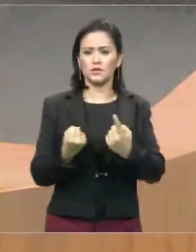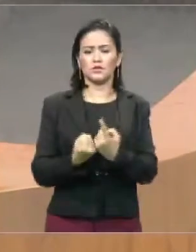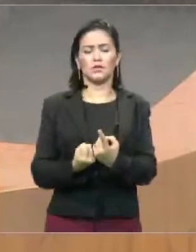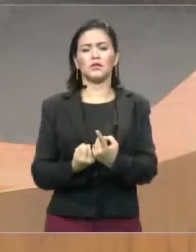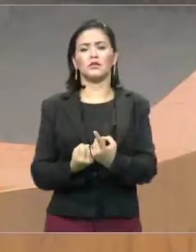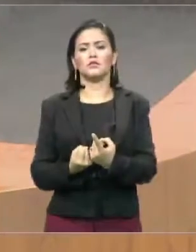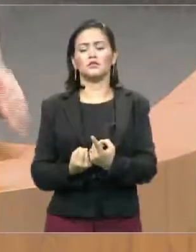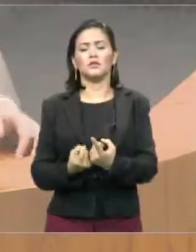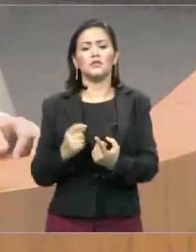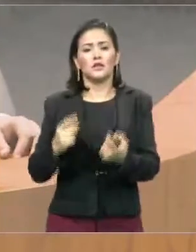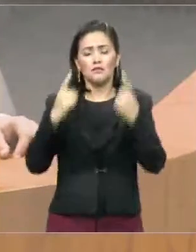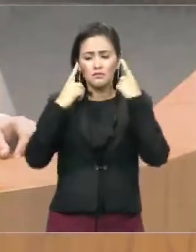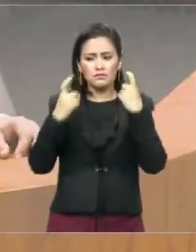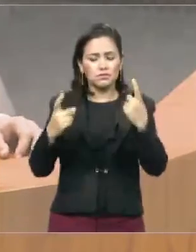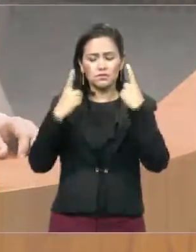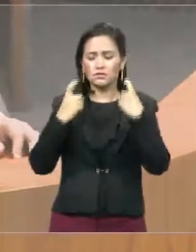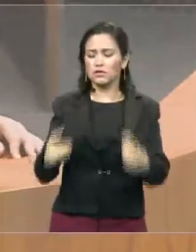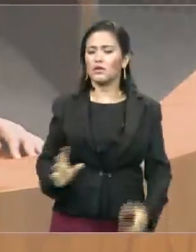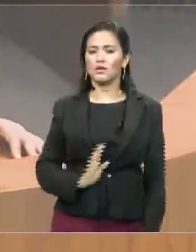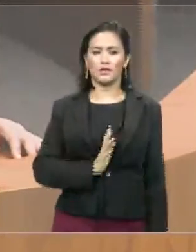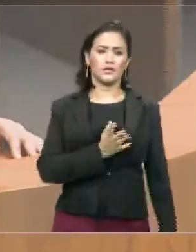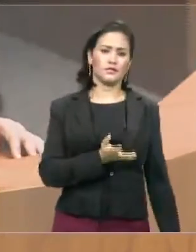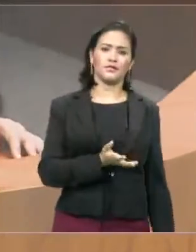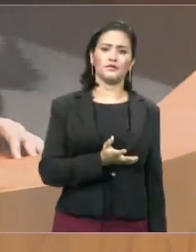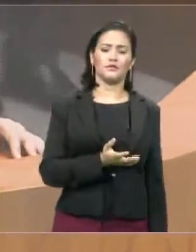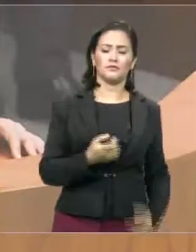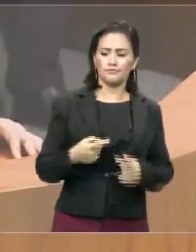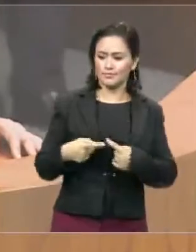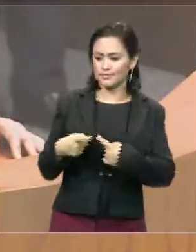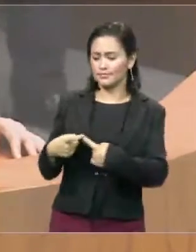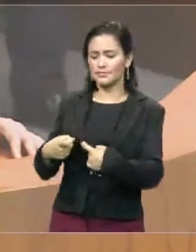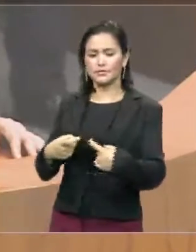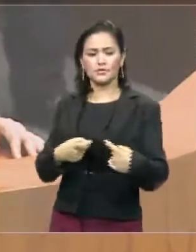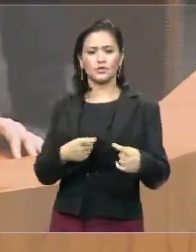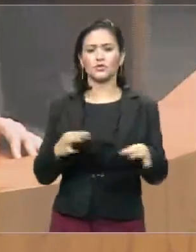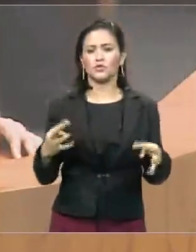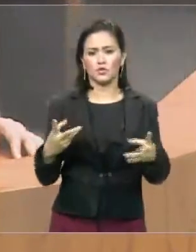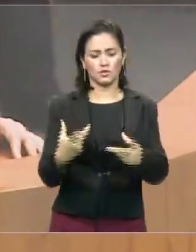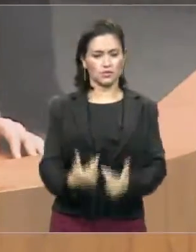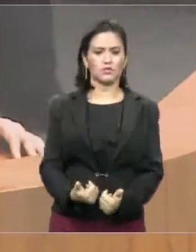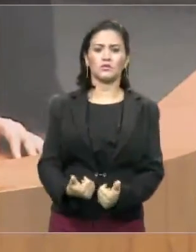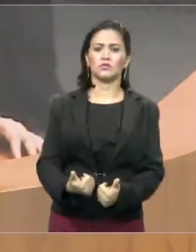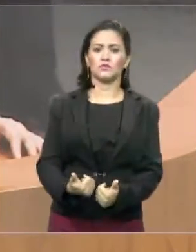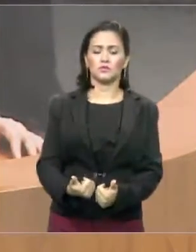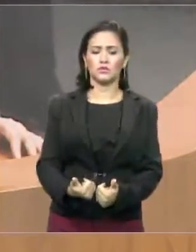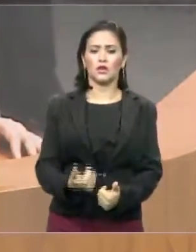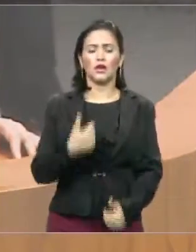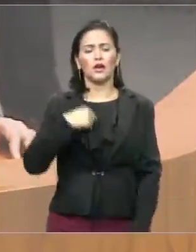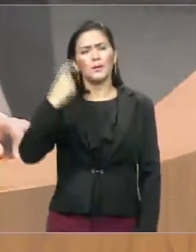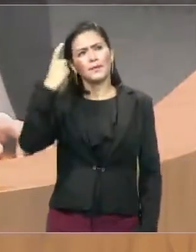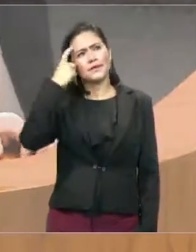de barbárie, numa guerra de todos contra todos. E